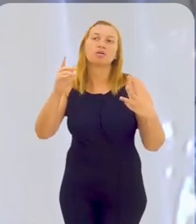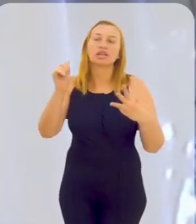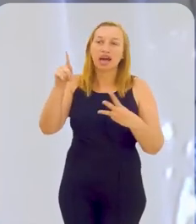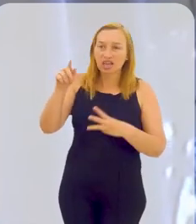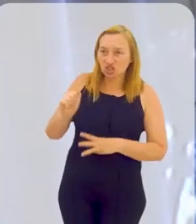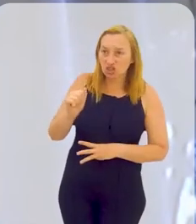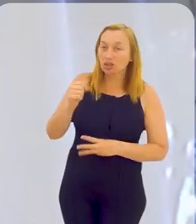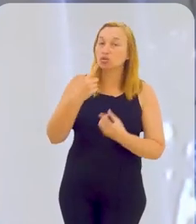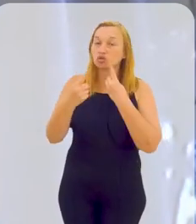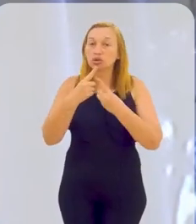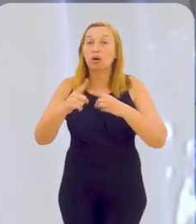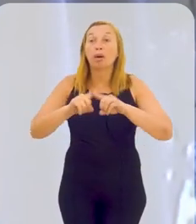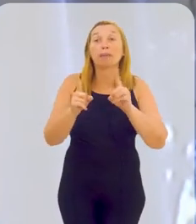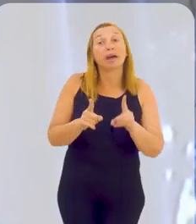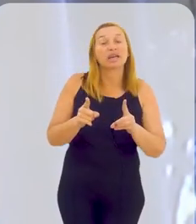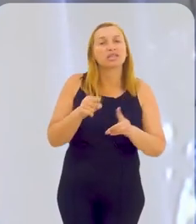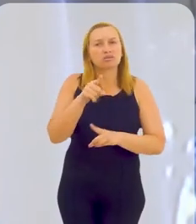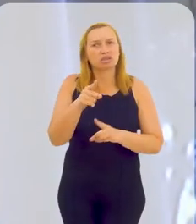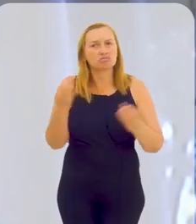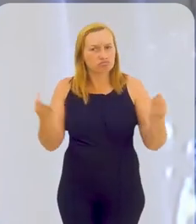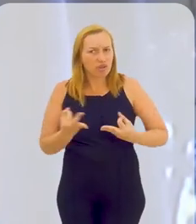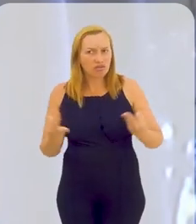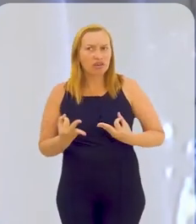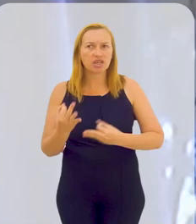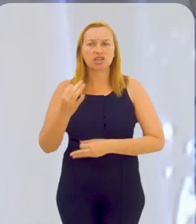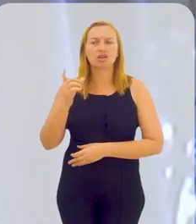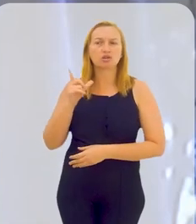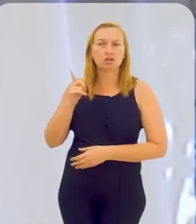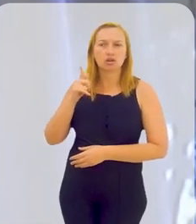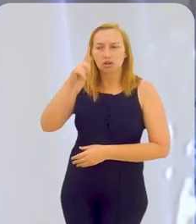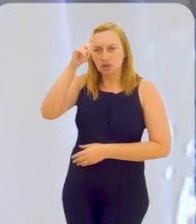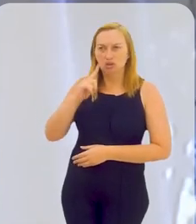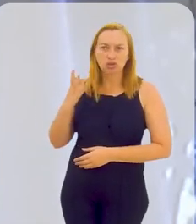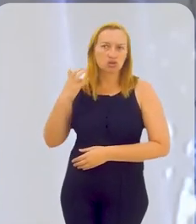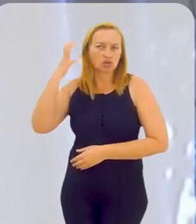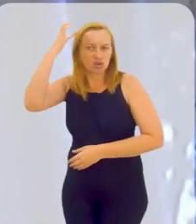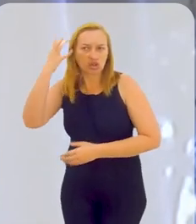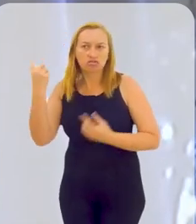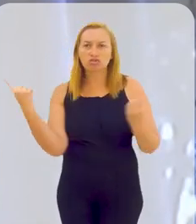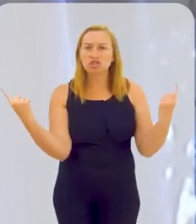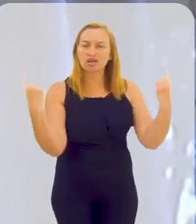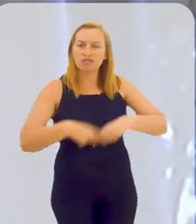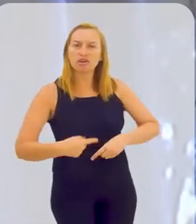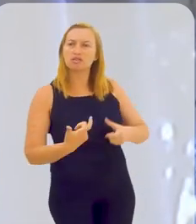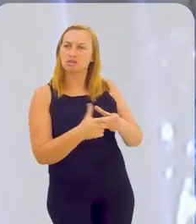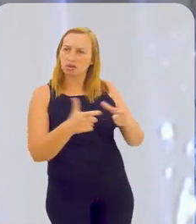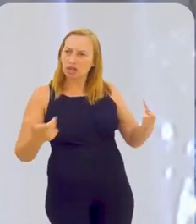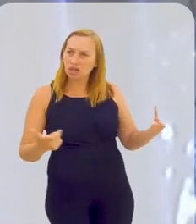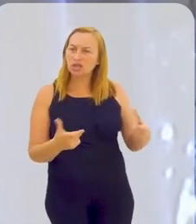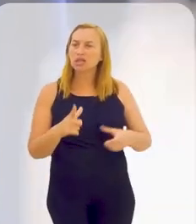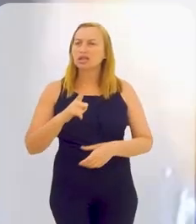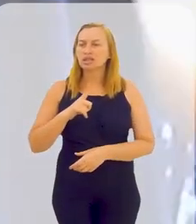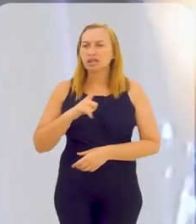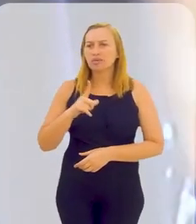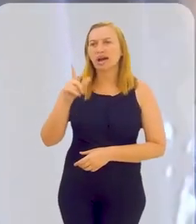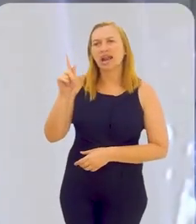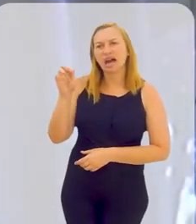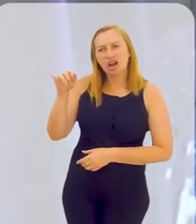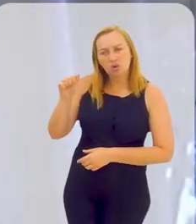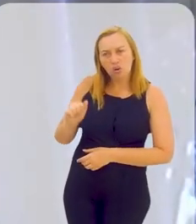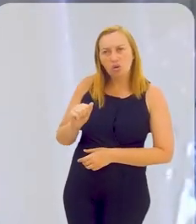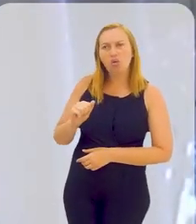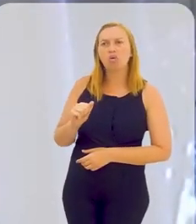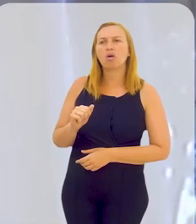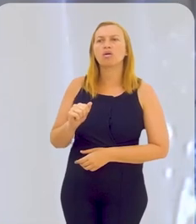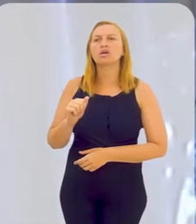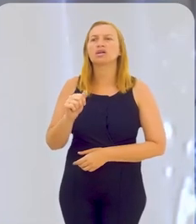na agenda, no debate. Mas você está perfeita, Geisa, são muitos os desafios. Nós temos a Lagoa de Jurtunaíba,